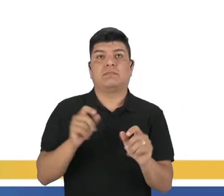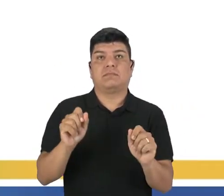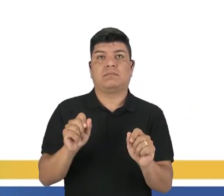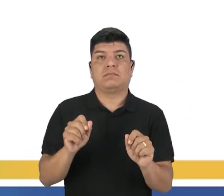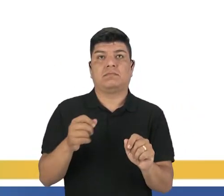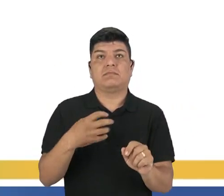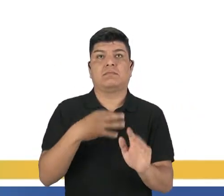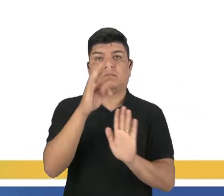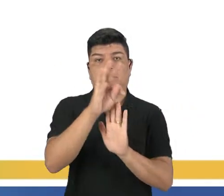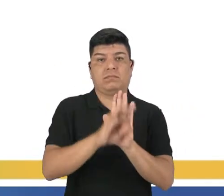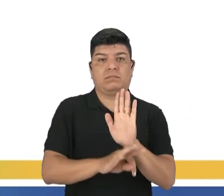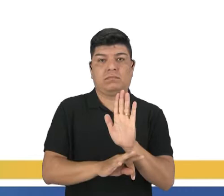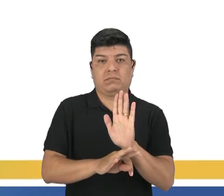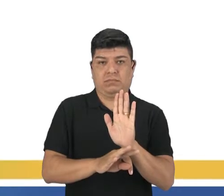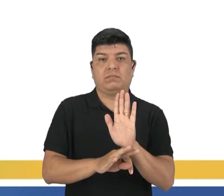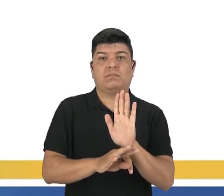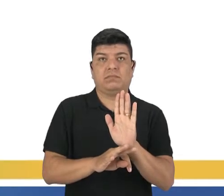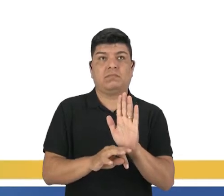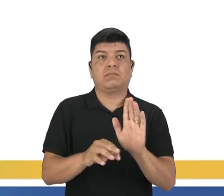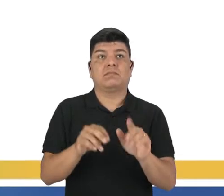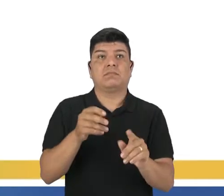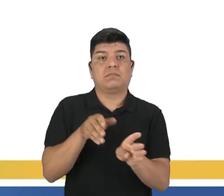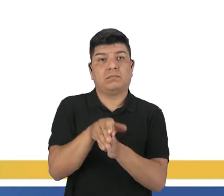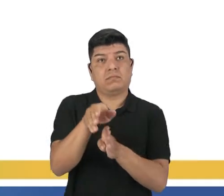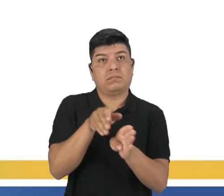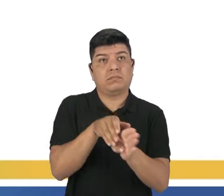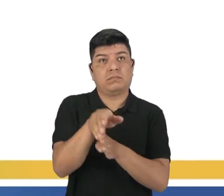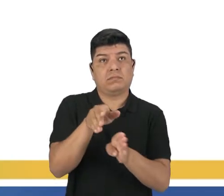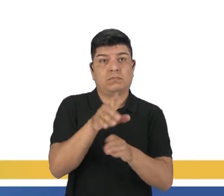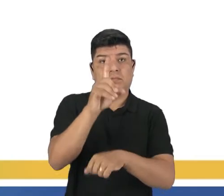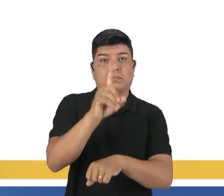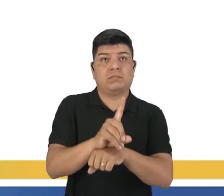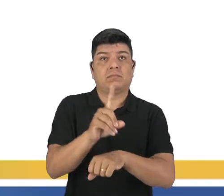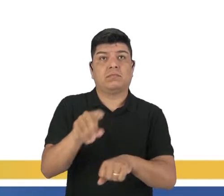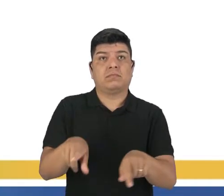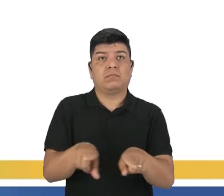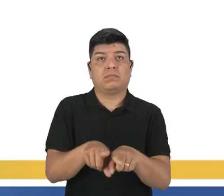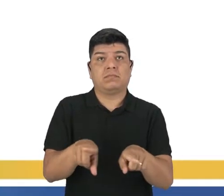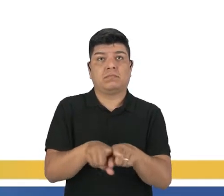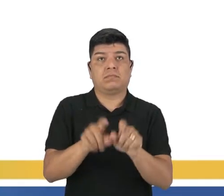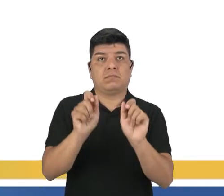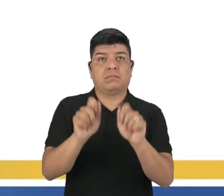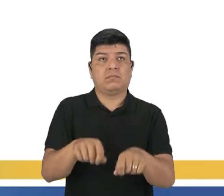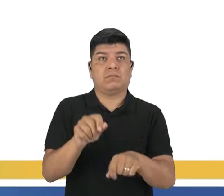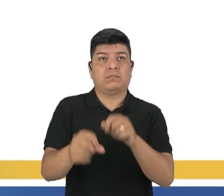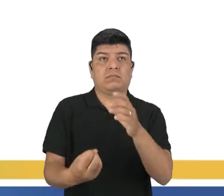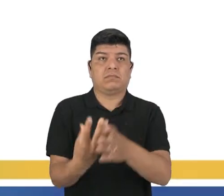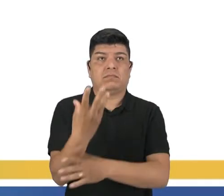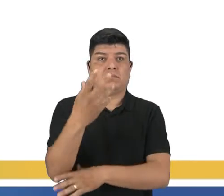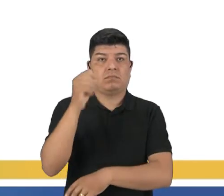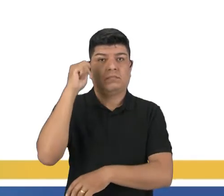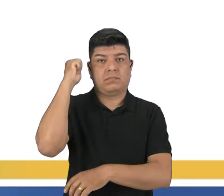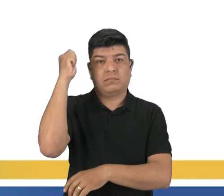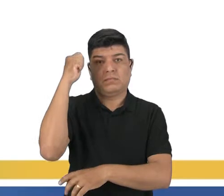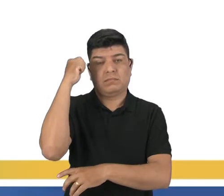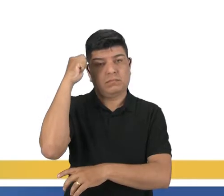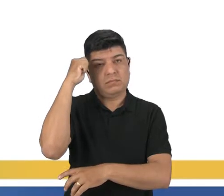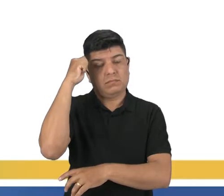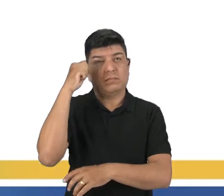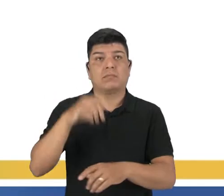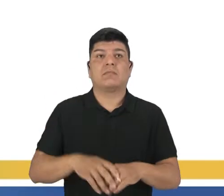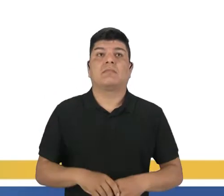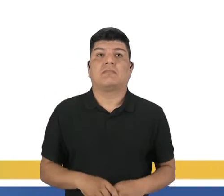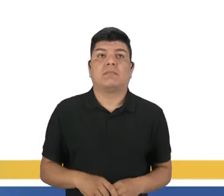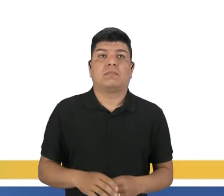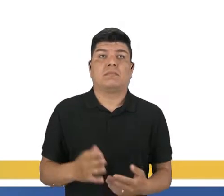interpretação, embora inspira no texto dramático e orientado pelo diretor, pode ser considerada uma criação do